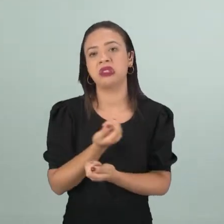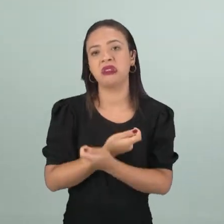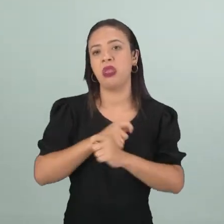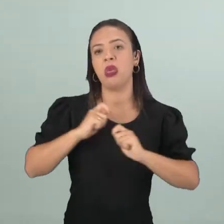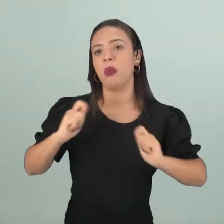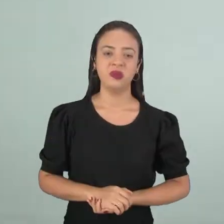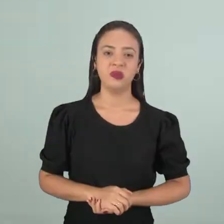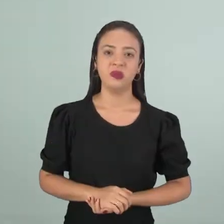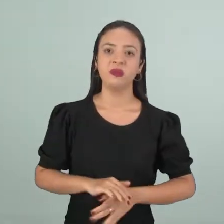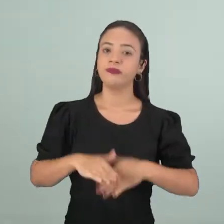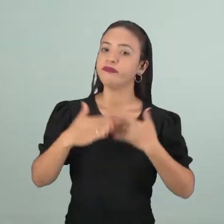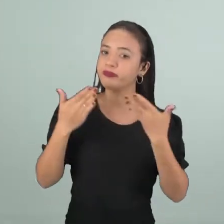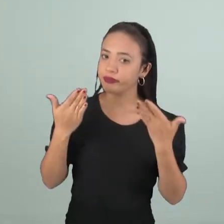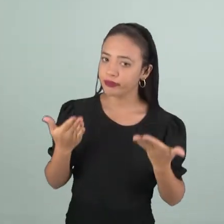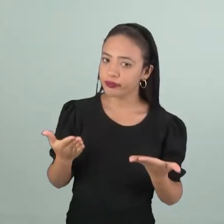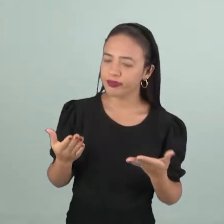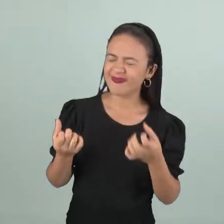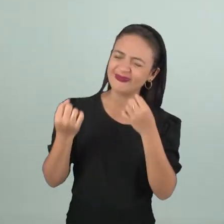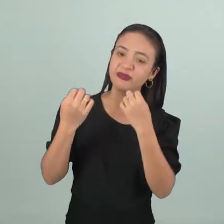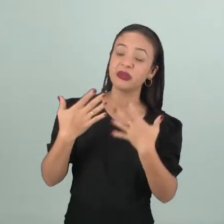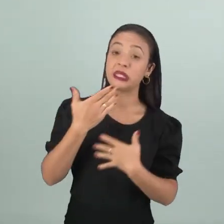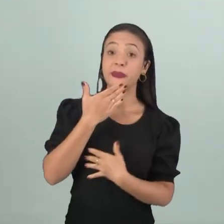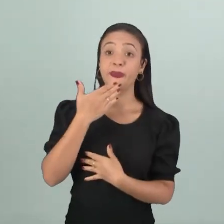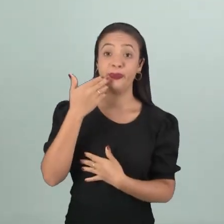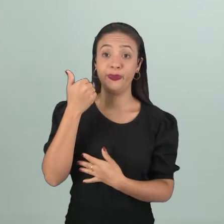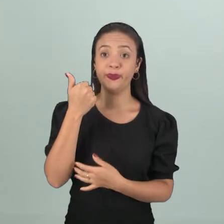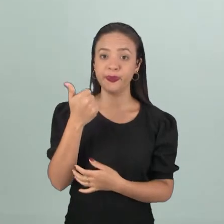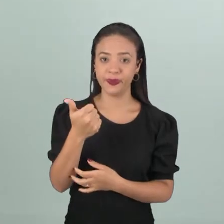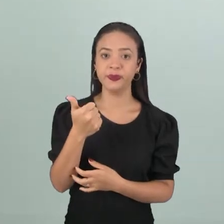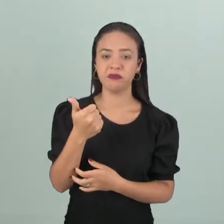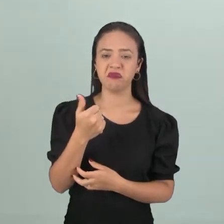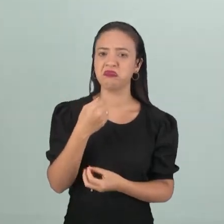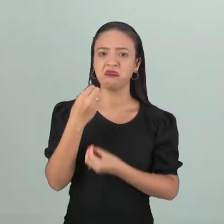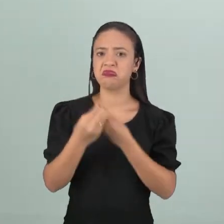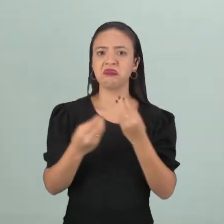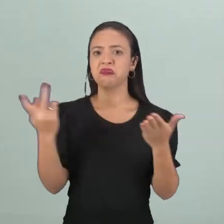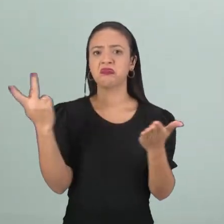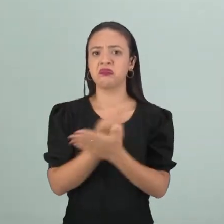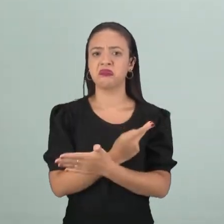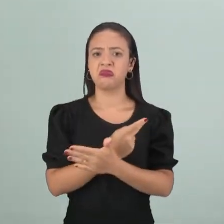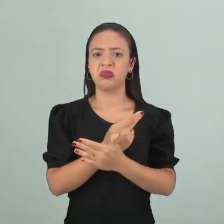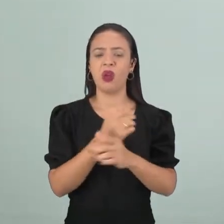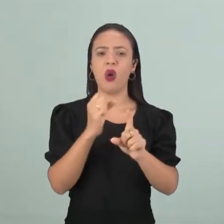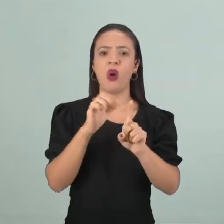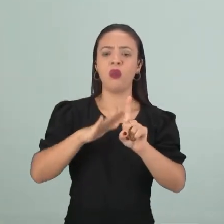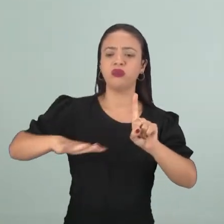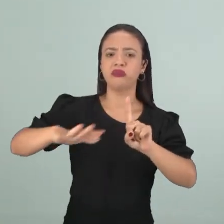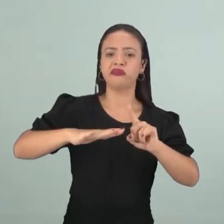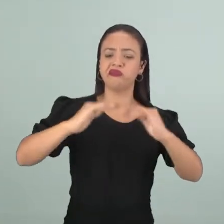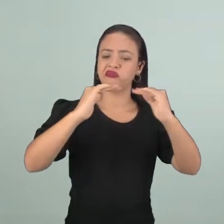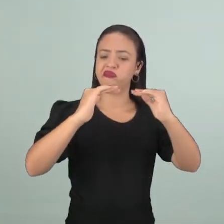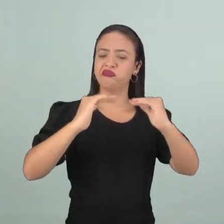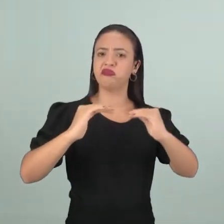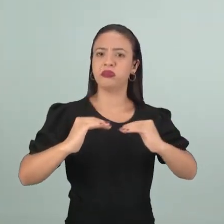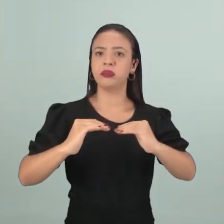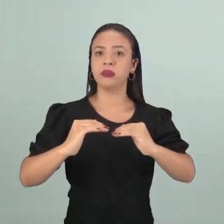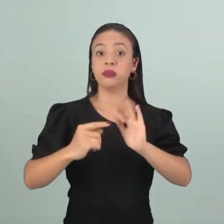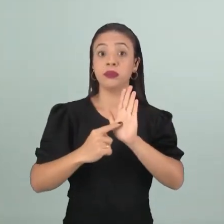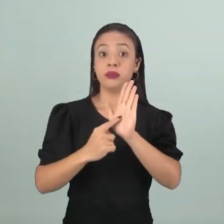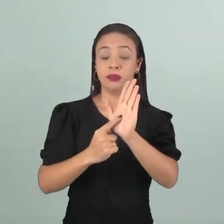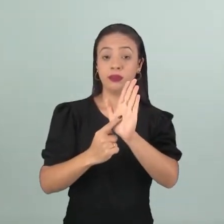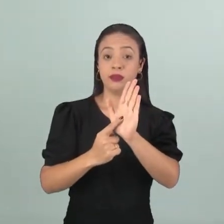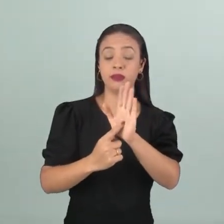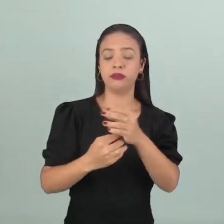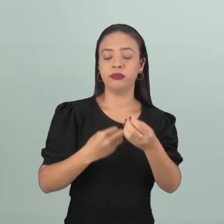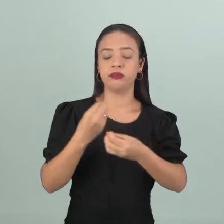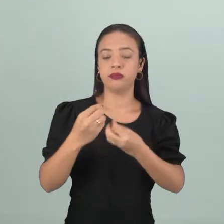tornava até impossível. Então, para a gente melhor exemplificar o que seria essa sociedade em estados, a gente vai ver um pouquinho melhor desses